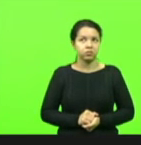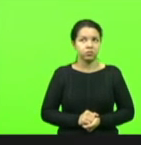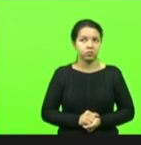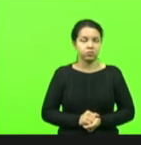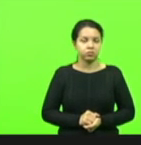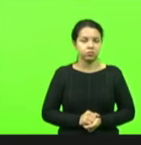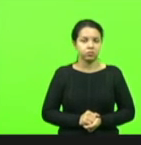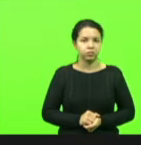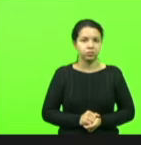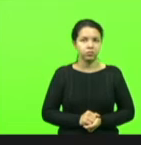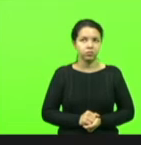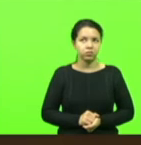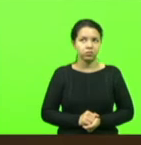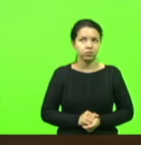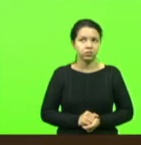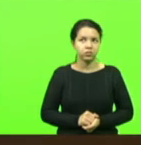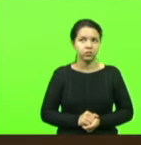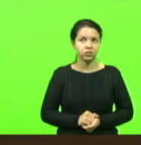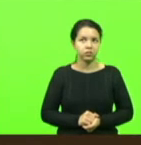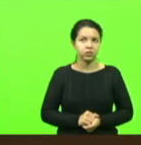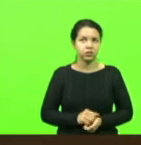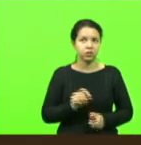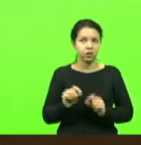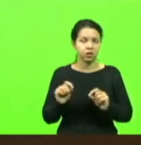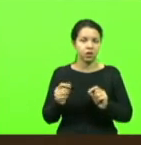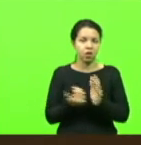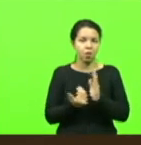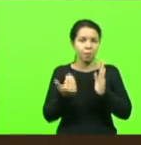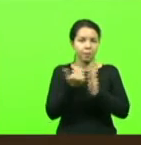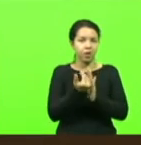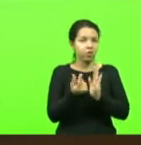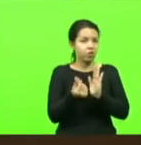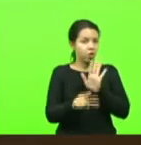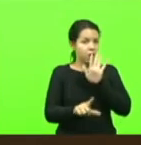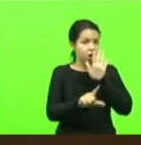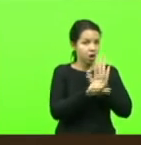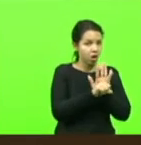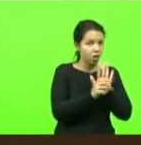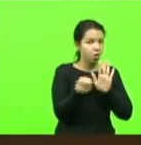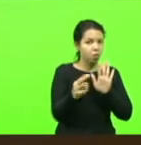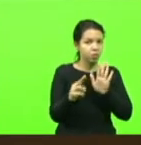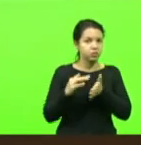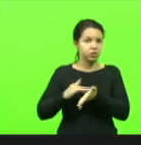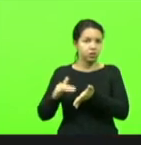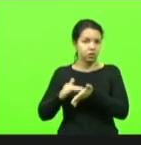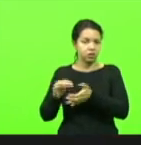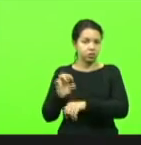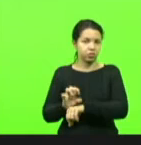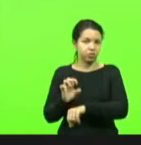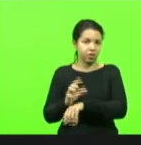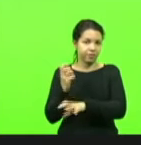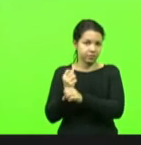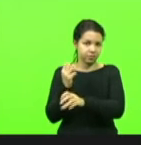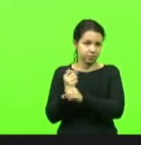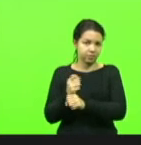mandei os o quem aumenta os valores é a lei ou será a secretaria de estado da Fazenda